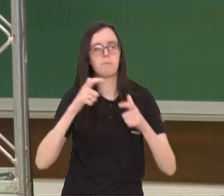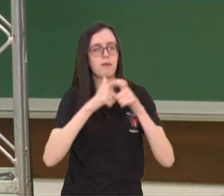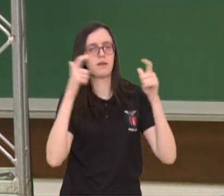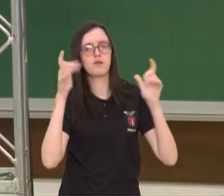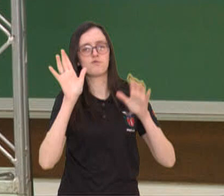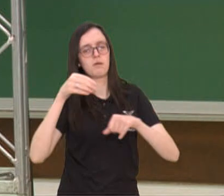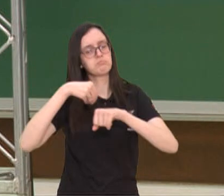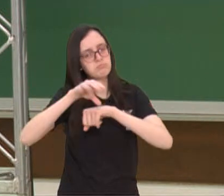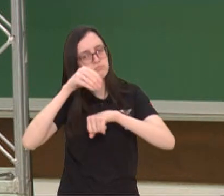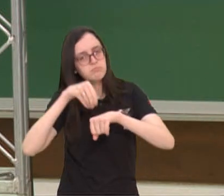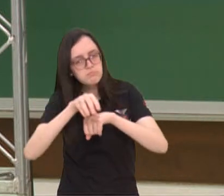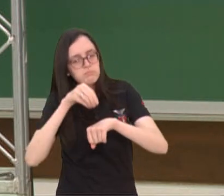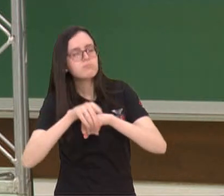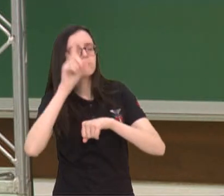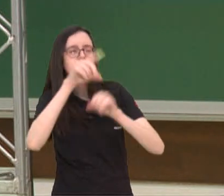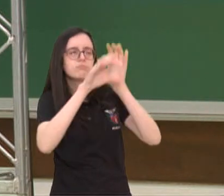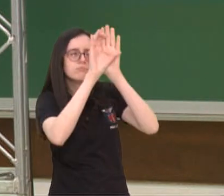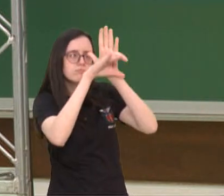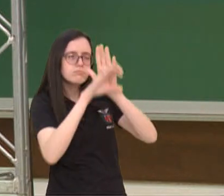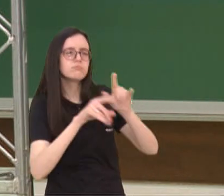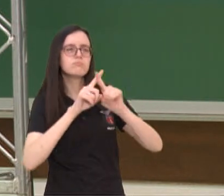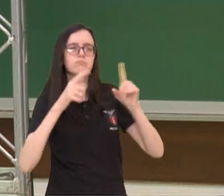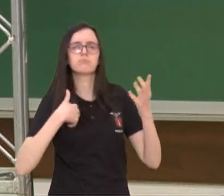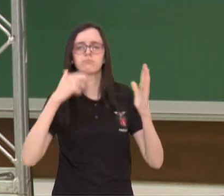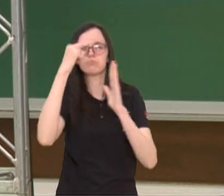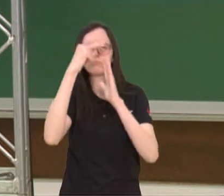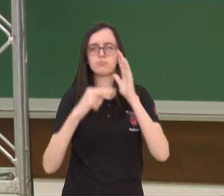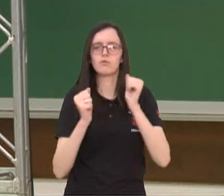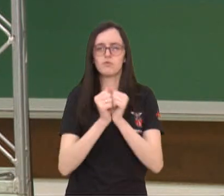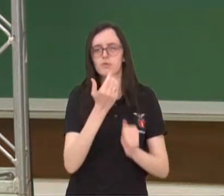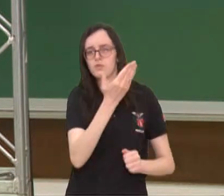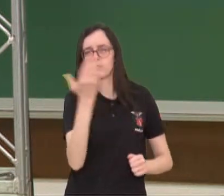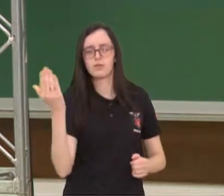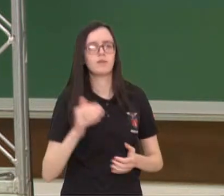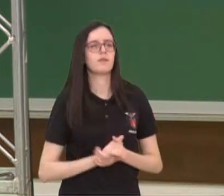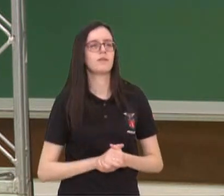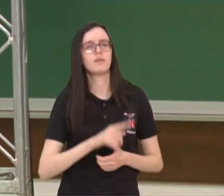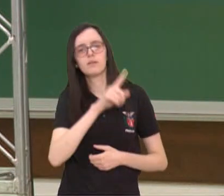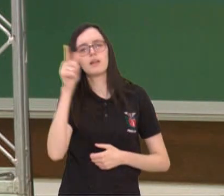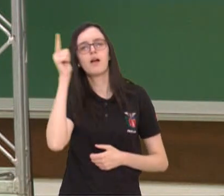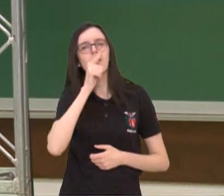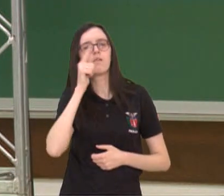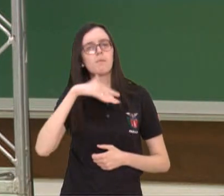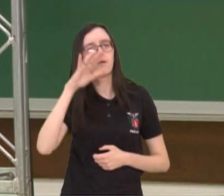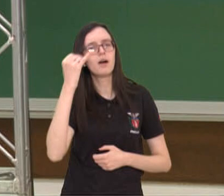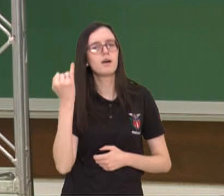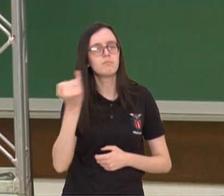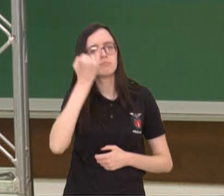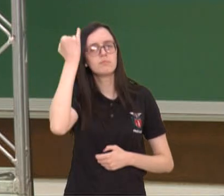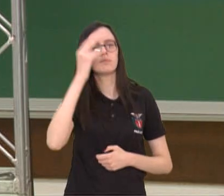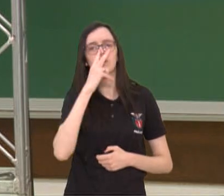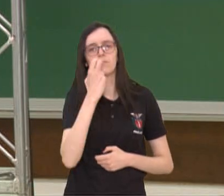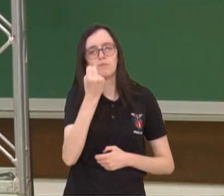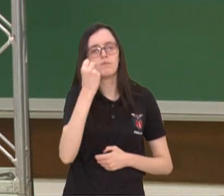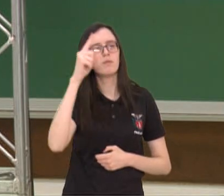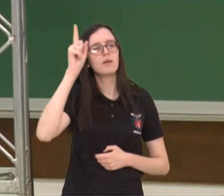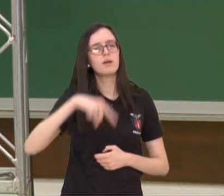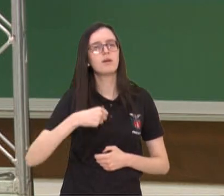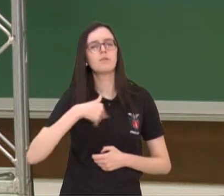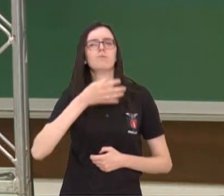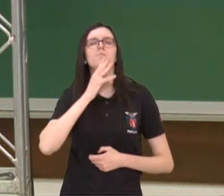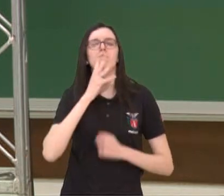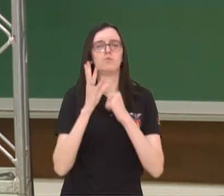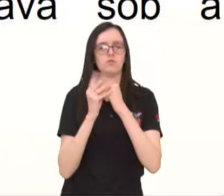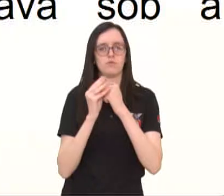maioria, as definições, mas eu quero ler junto com você aí, para você reforçar mais ainda a sua gama